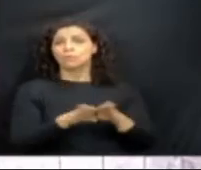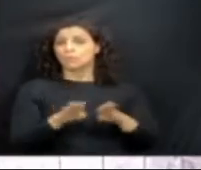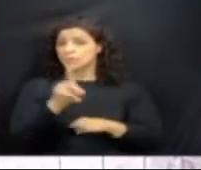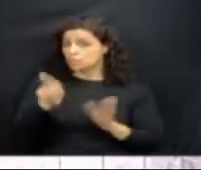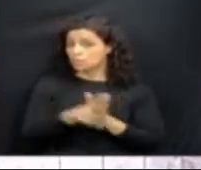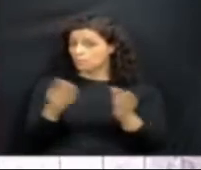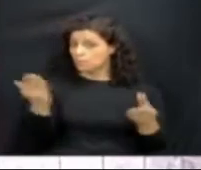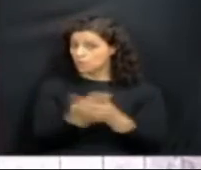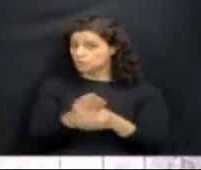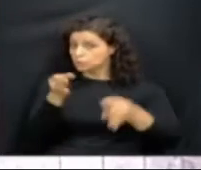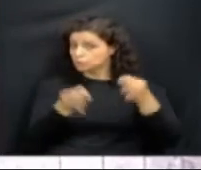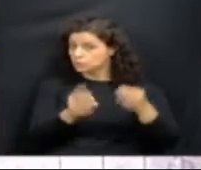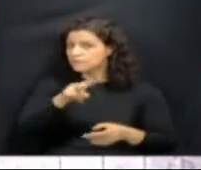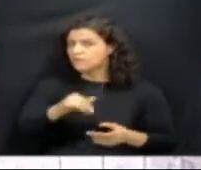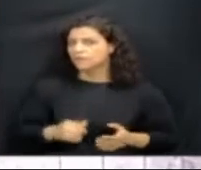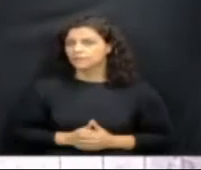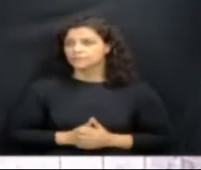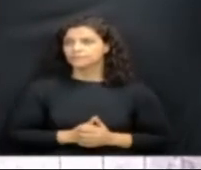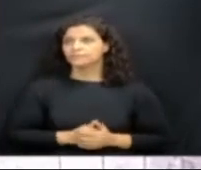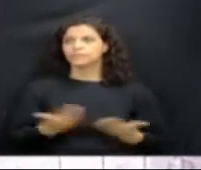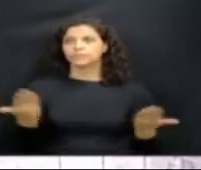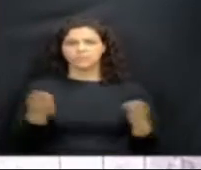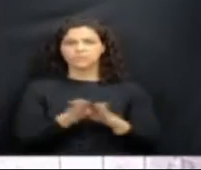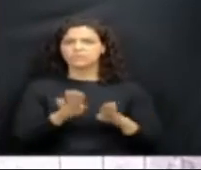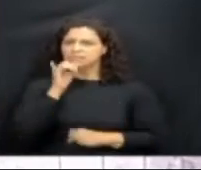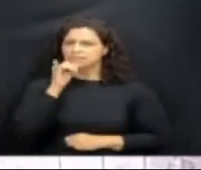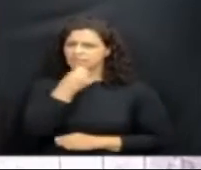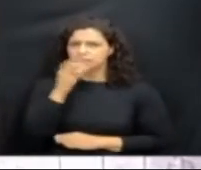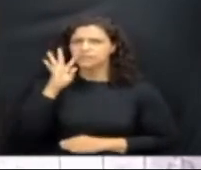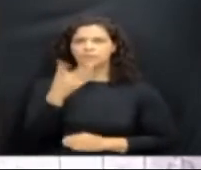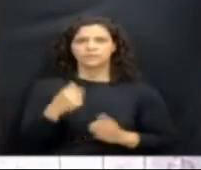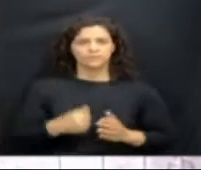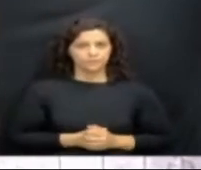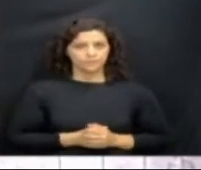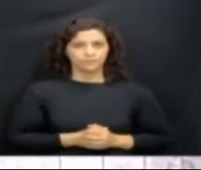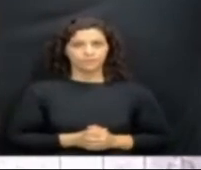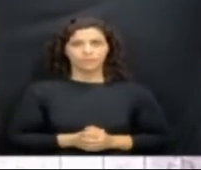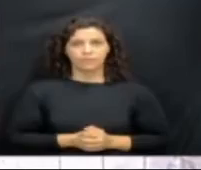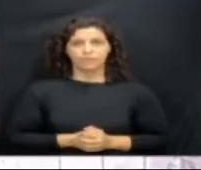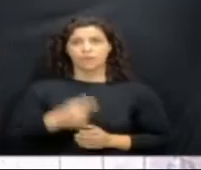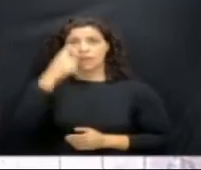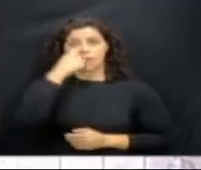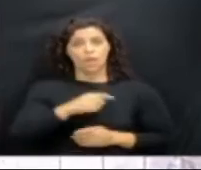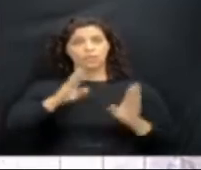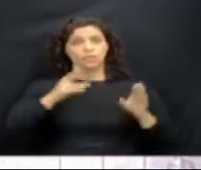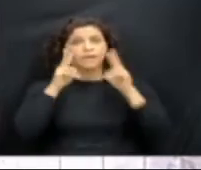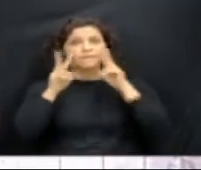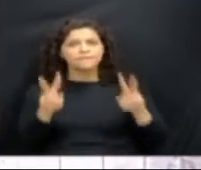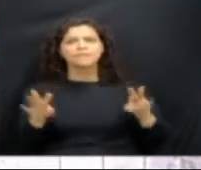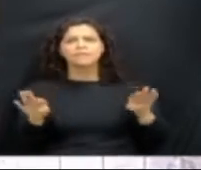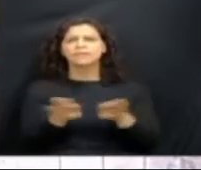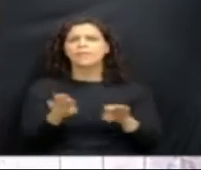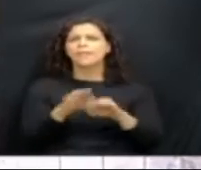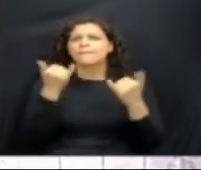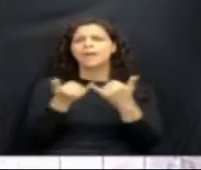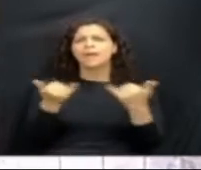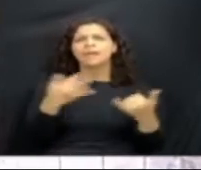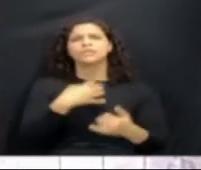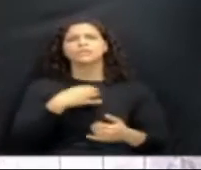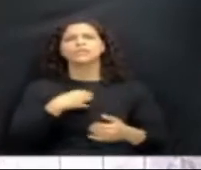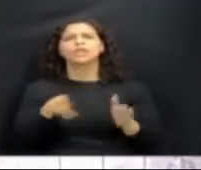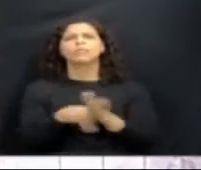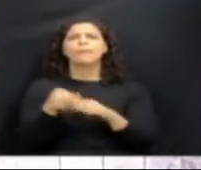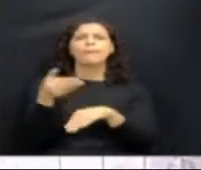ação judicial, já vou adiantar. E lamento a decisão. Eu estou vendo que está sendo usado a